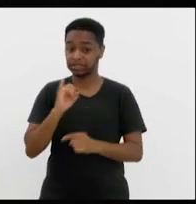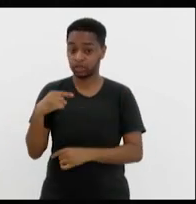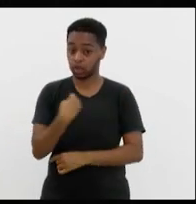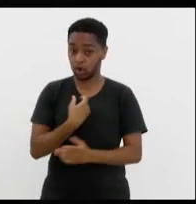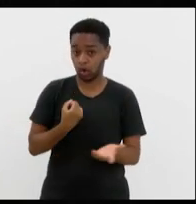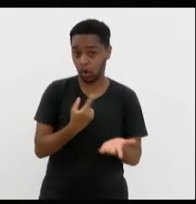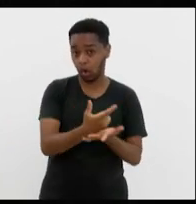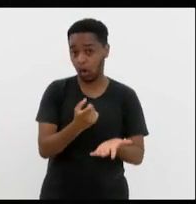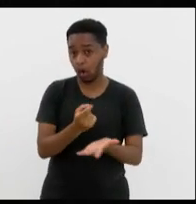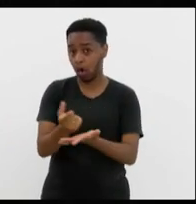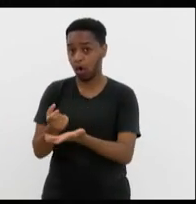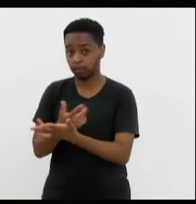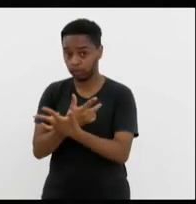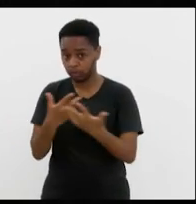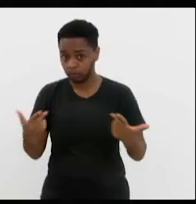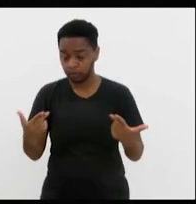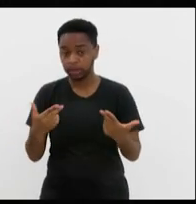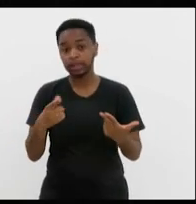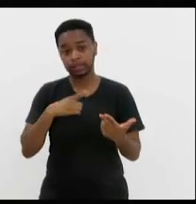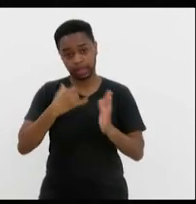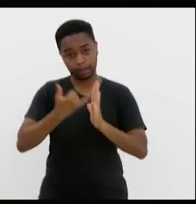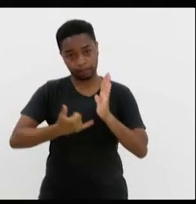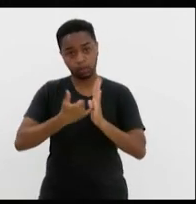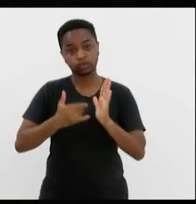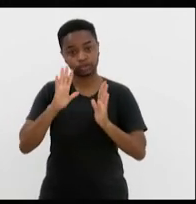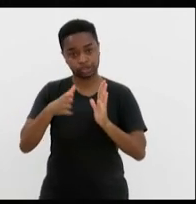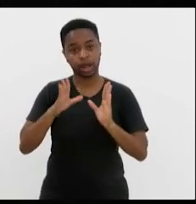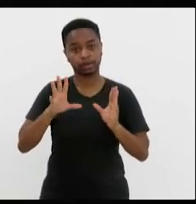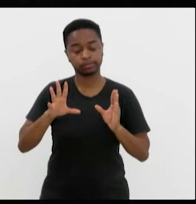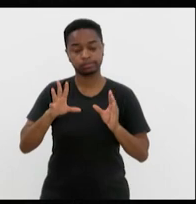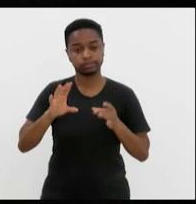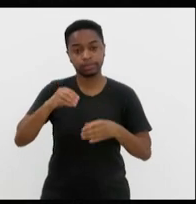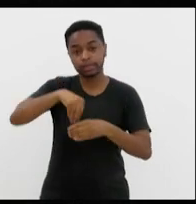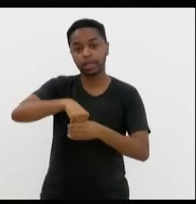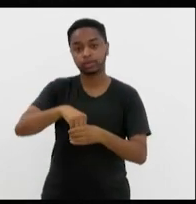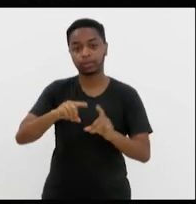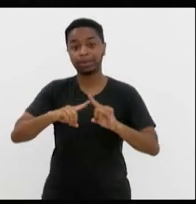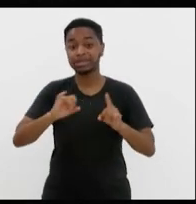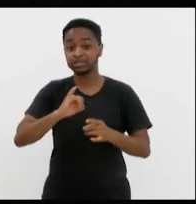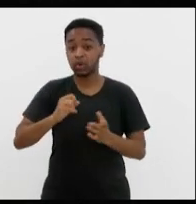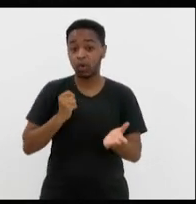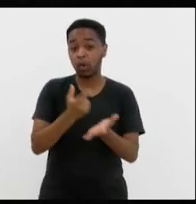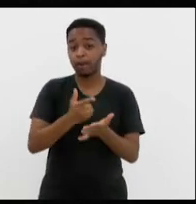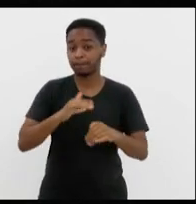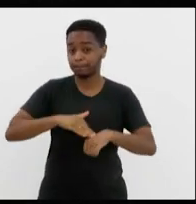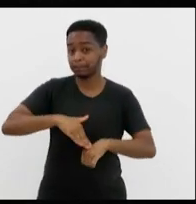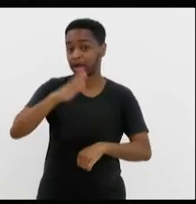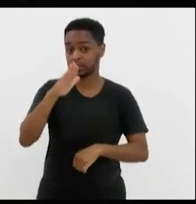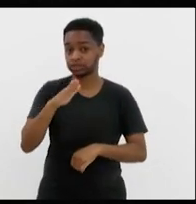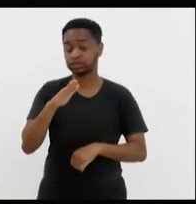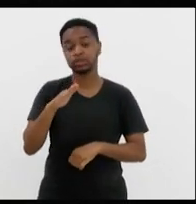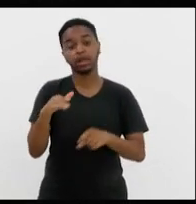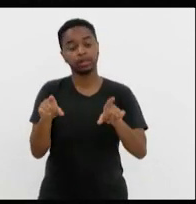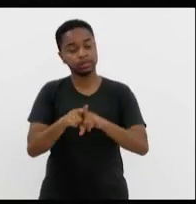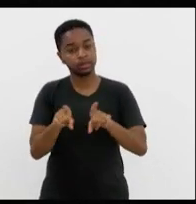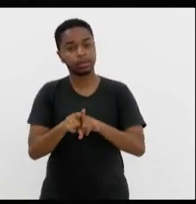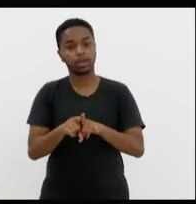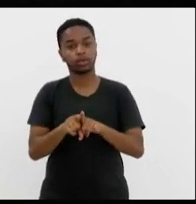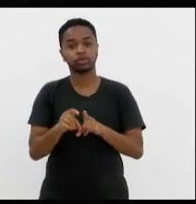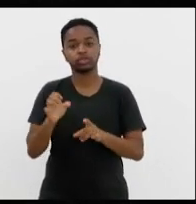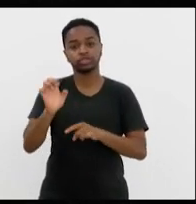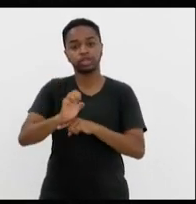consome, tudo que a gente consome tem imposto. E, se a gente consome mais, a arrecadação do Estado tende a